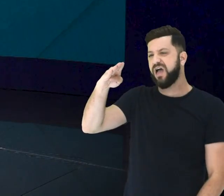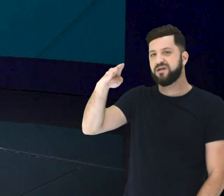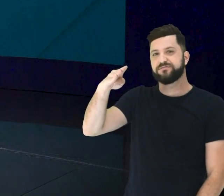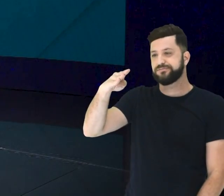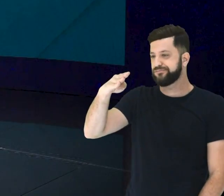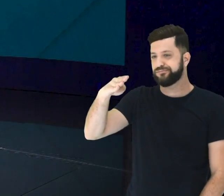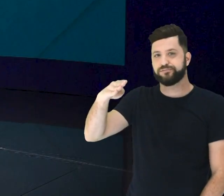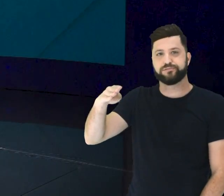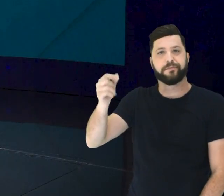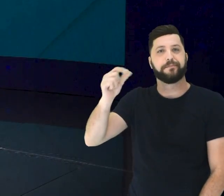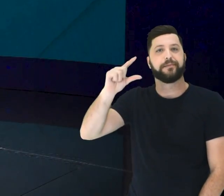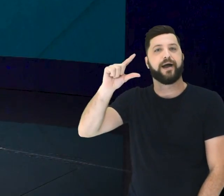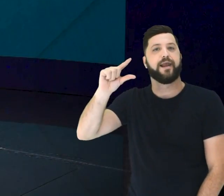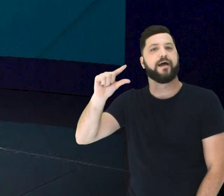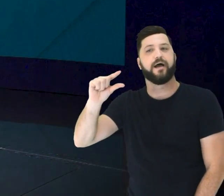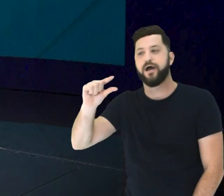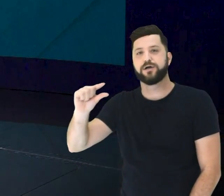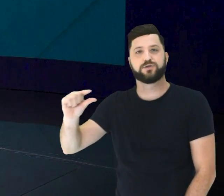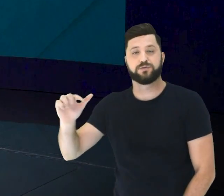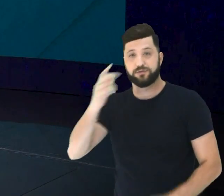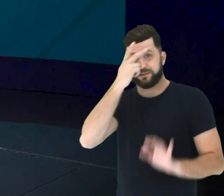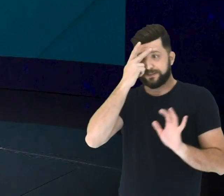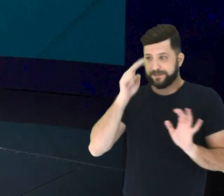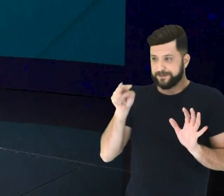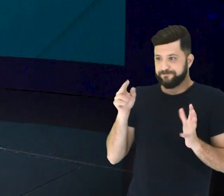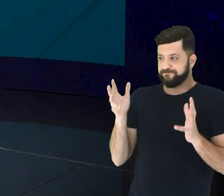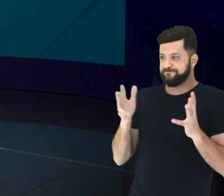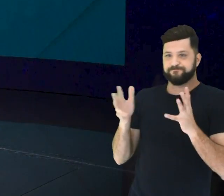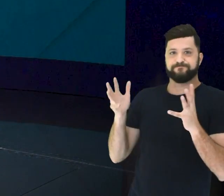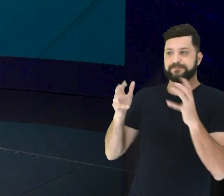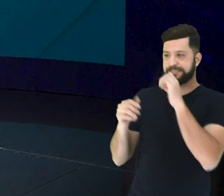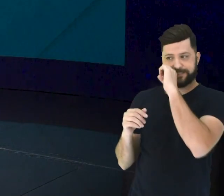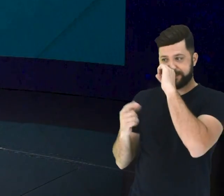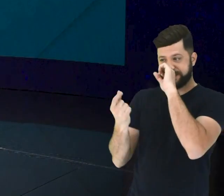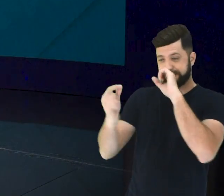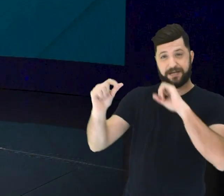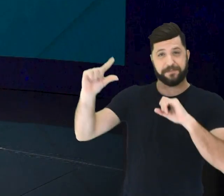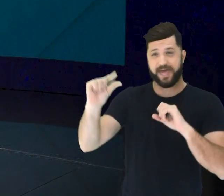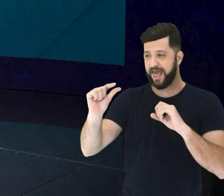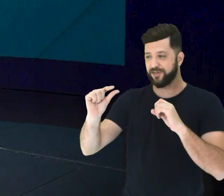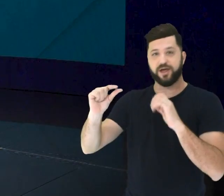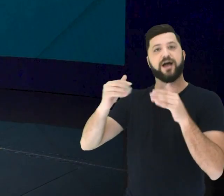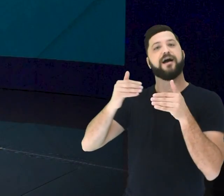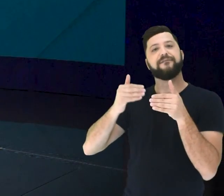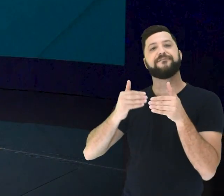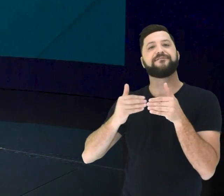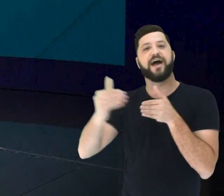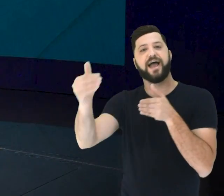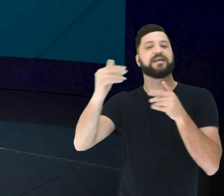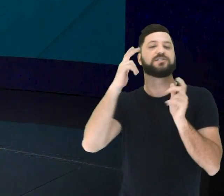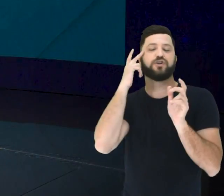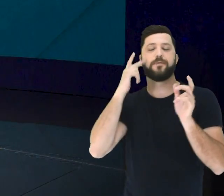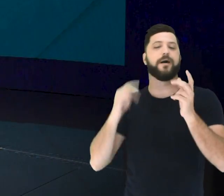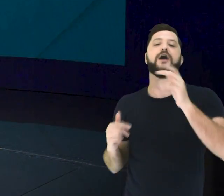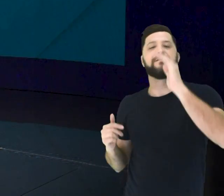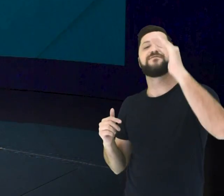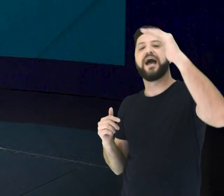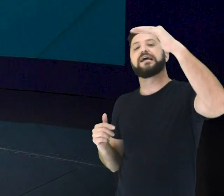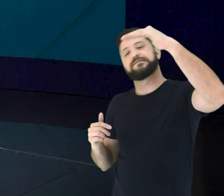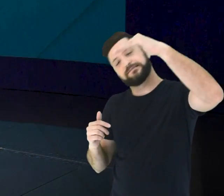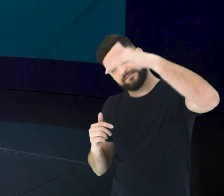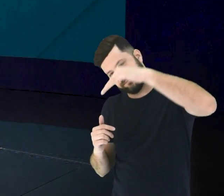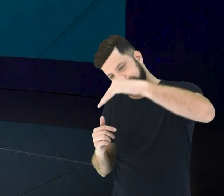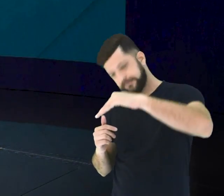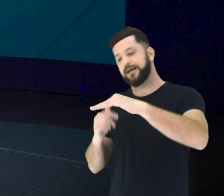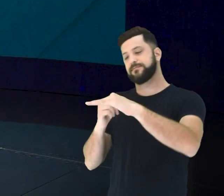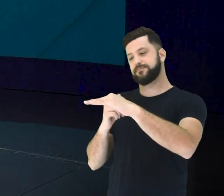barato o que vai acontecer Muito provavelmente mercado vai entrar em um ciclo de rompimento ou seja vai haver um acréscimo deslocamento na